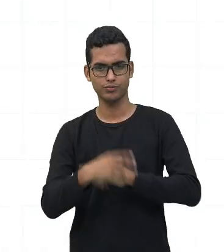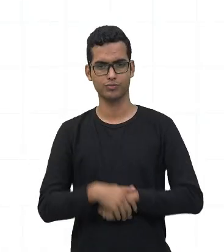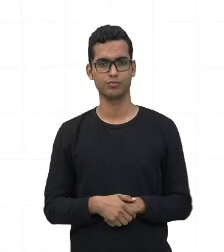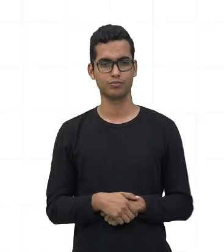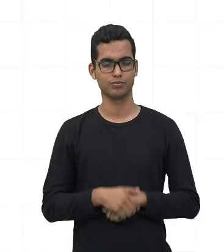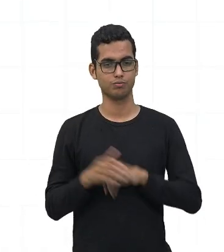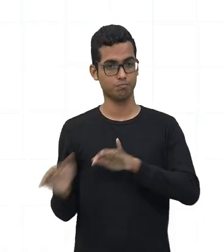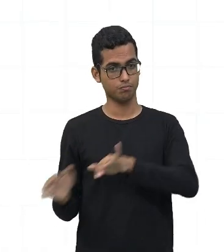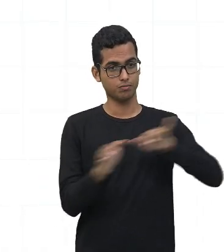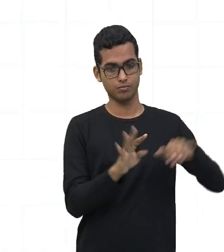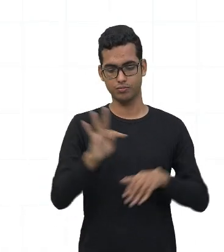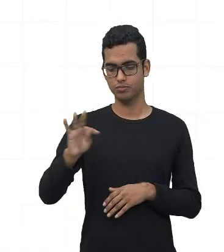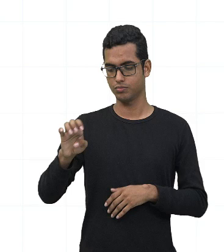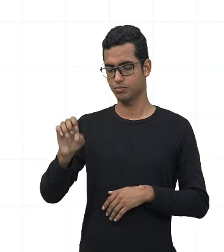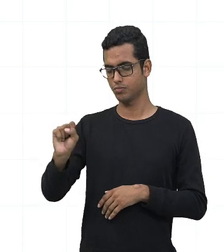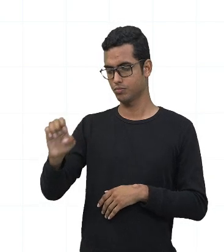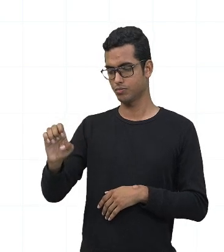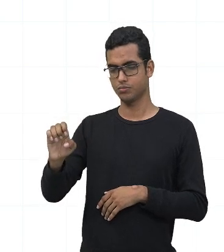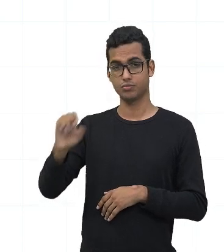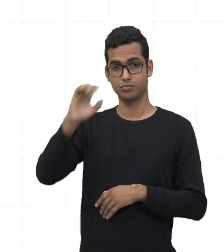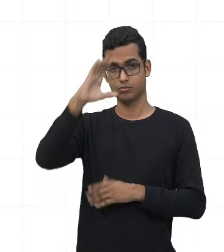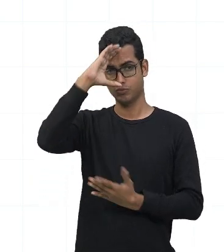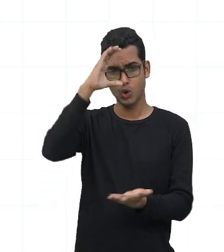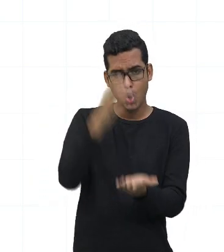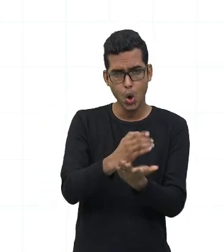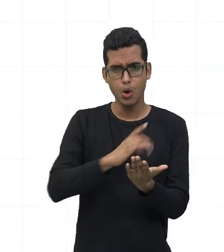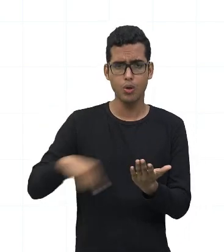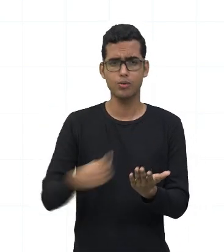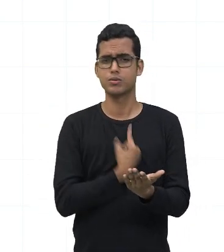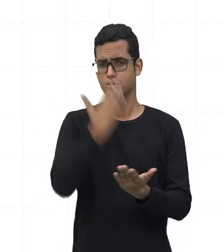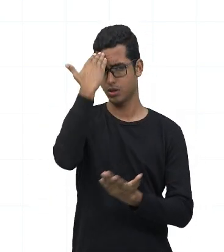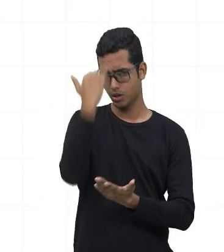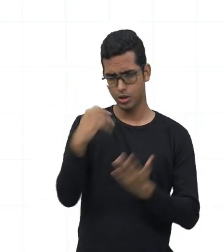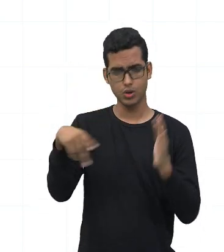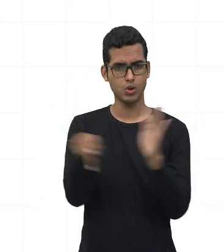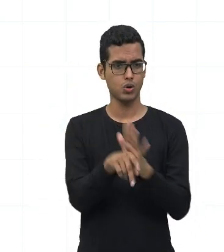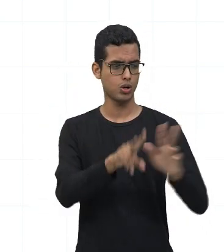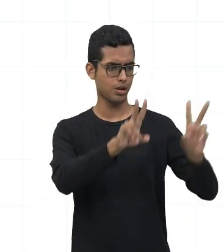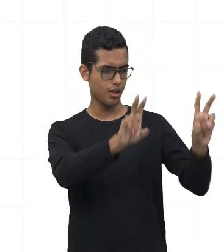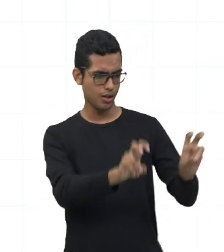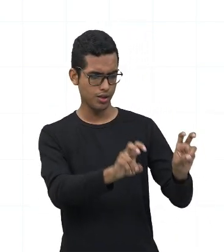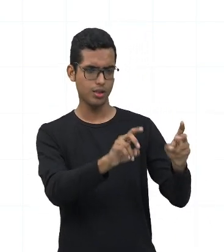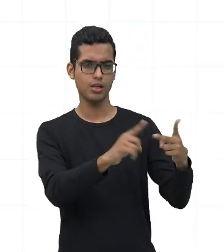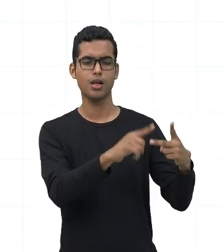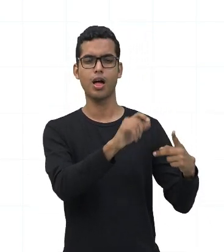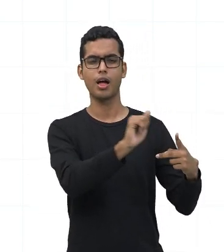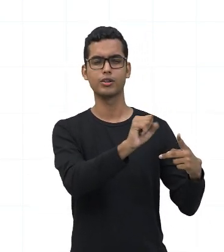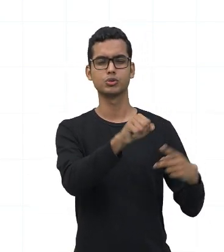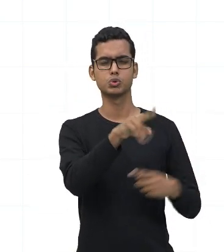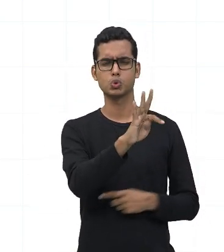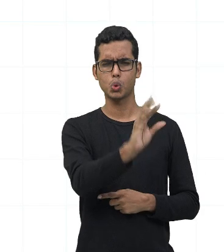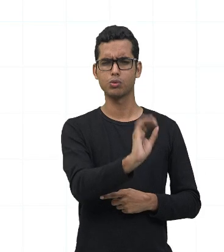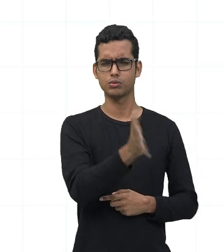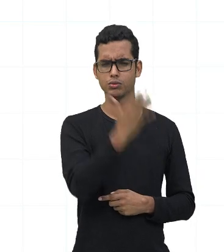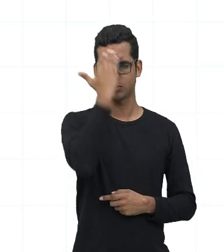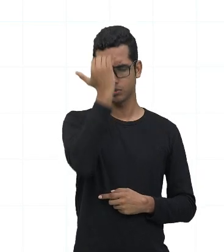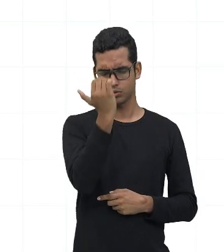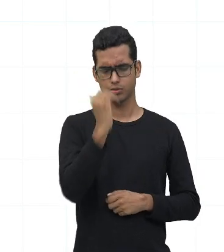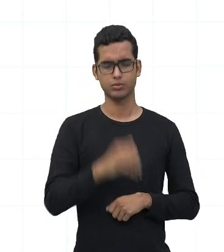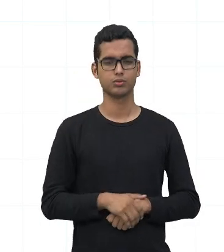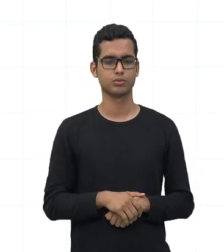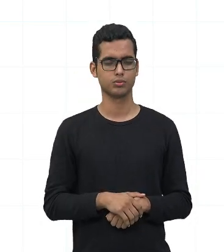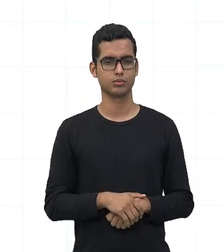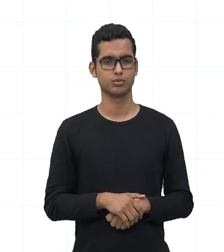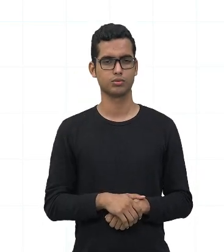tese. Se nós já sabemos o que é assunto, né? Já sabemos. O